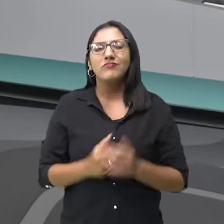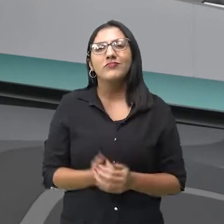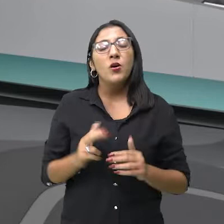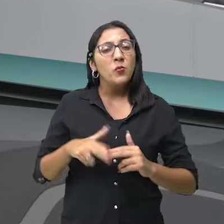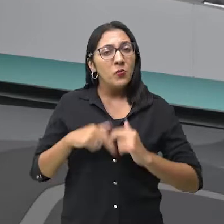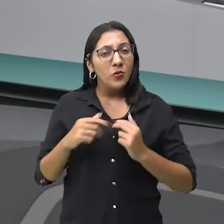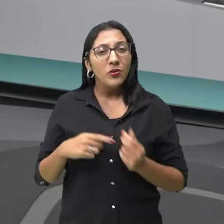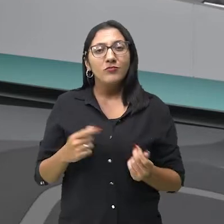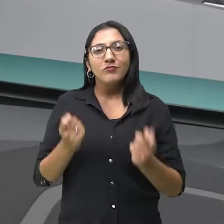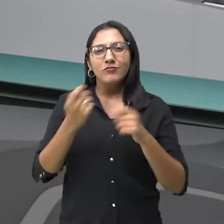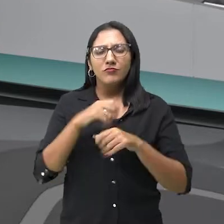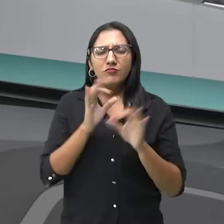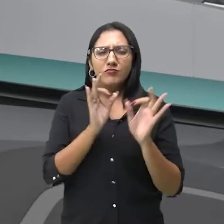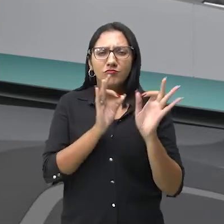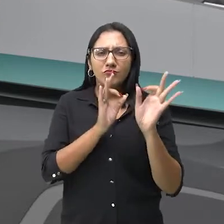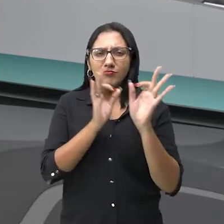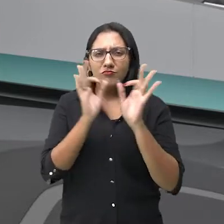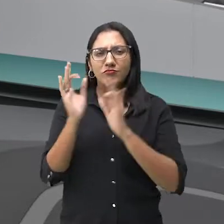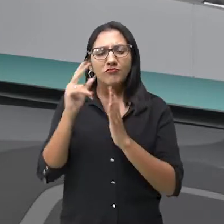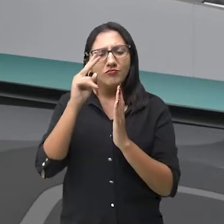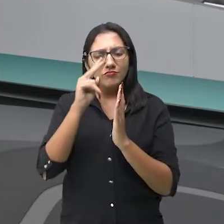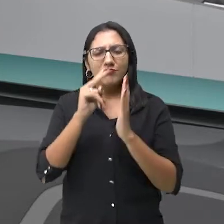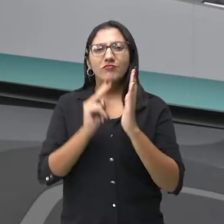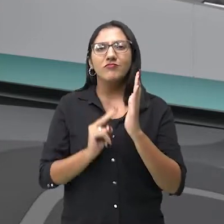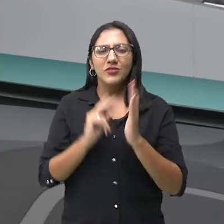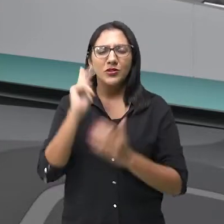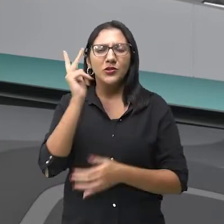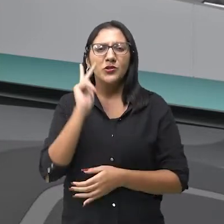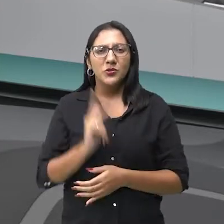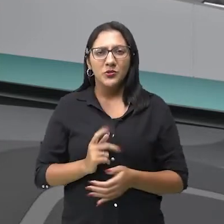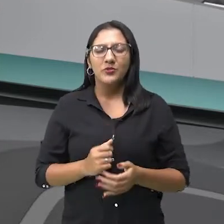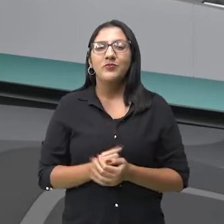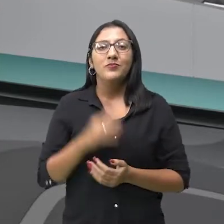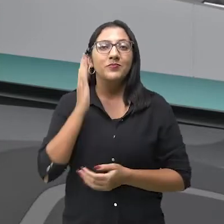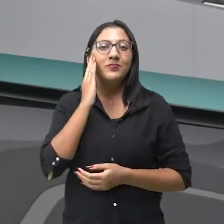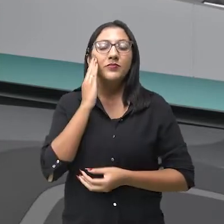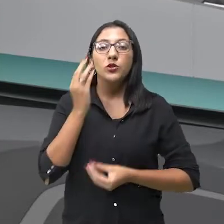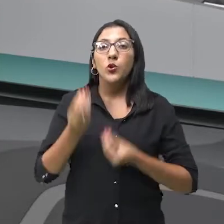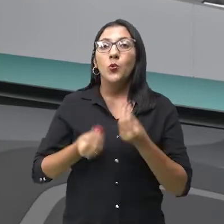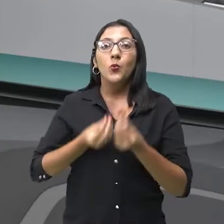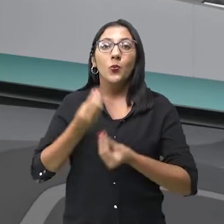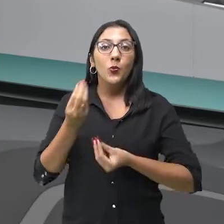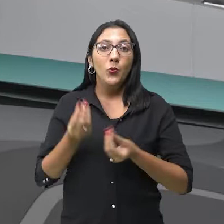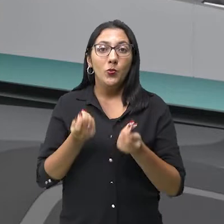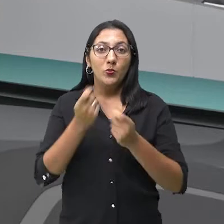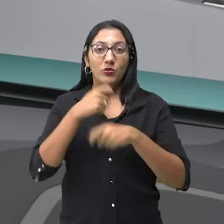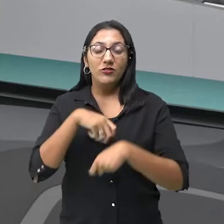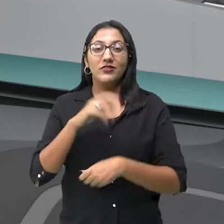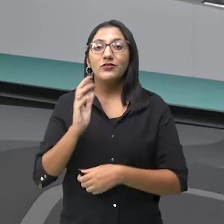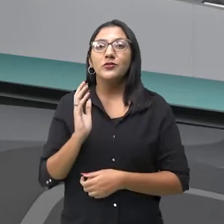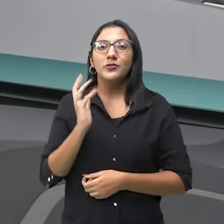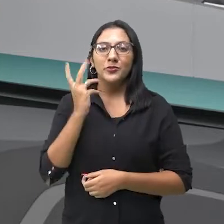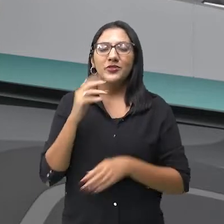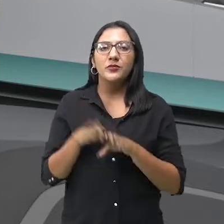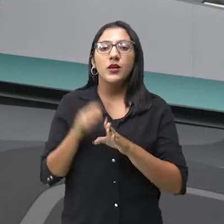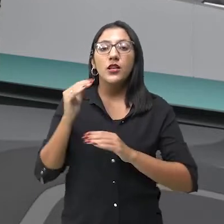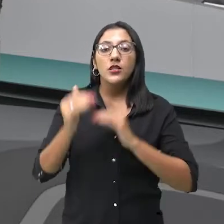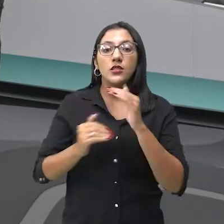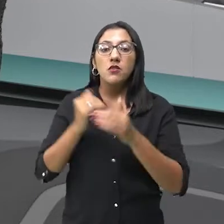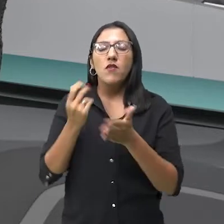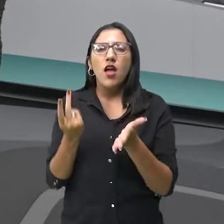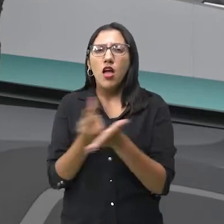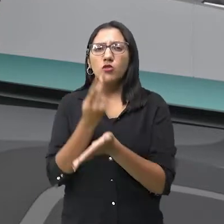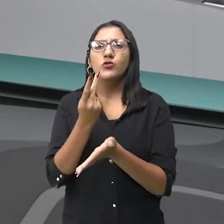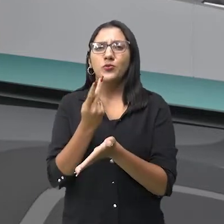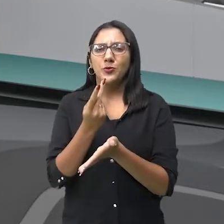pode acompanhar o desenrolar da história, pode saber como é que os fatos vão se desenvolver e vão se